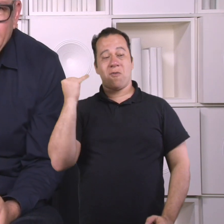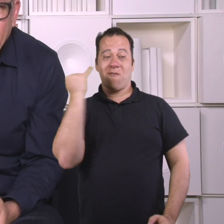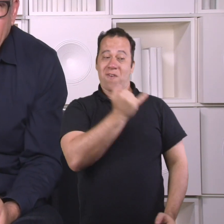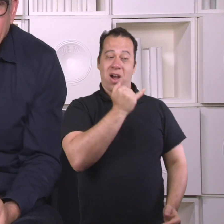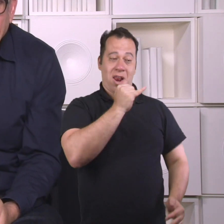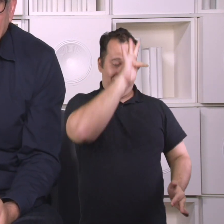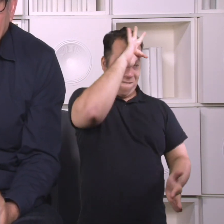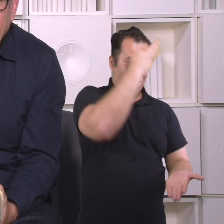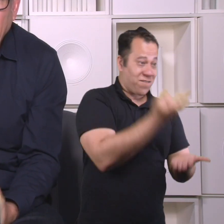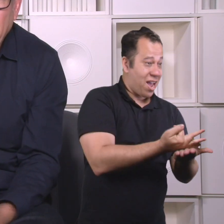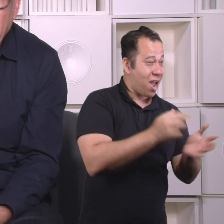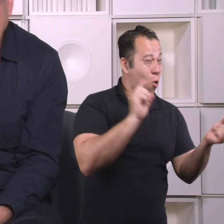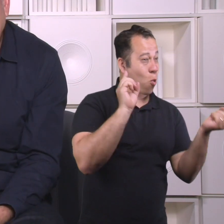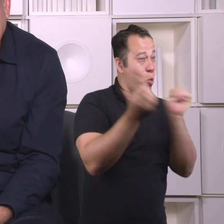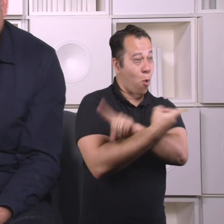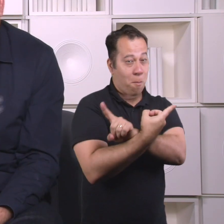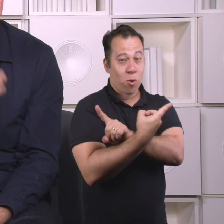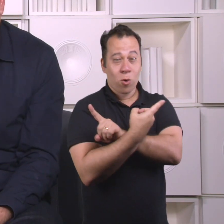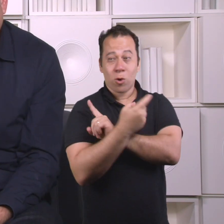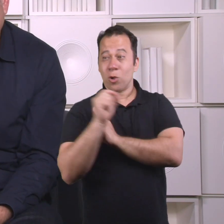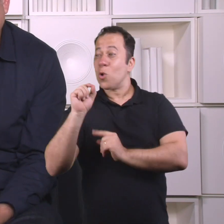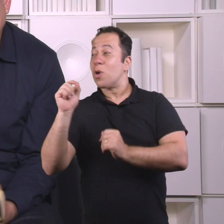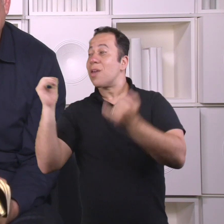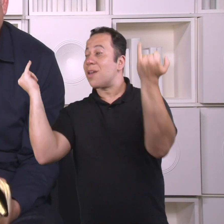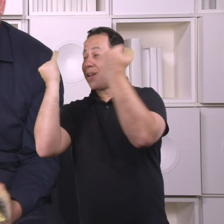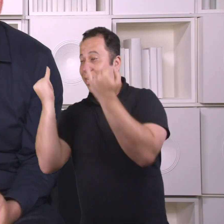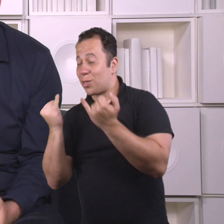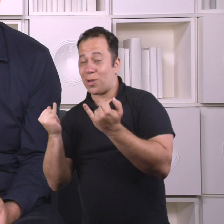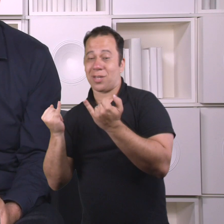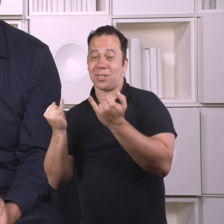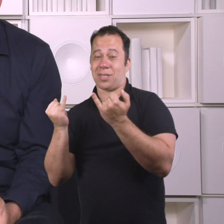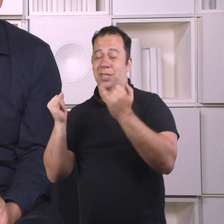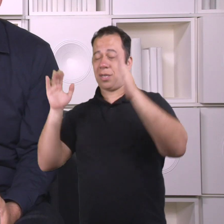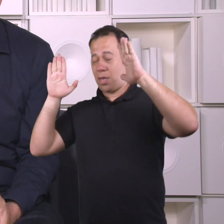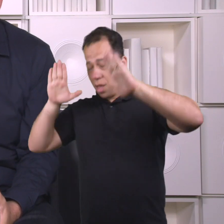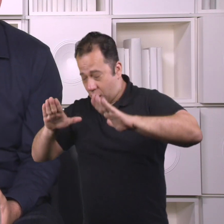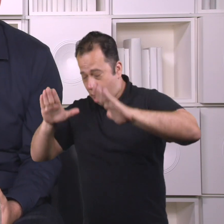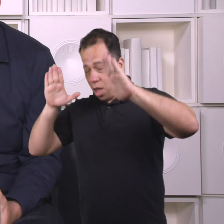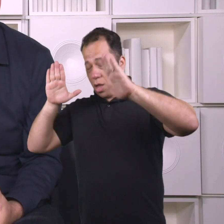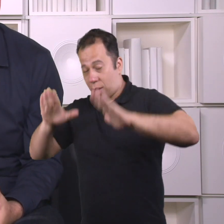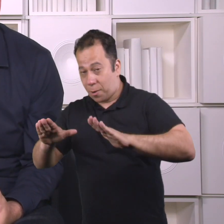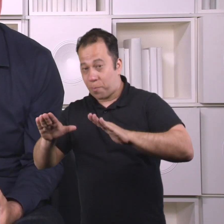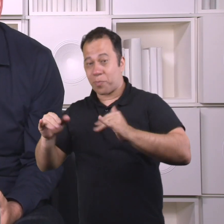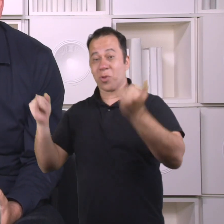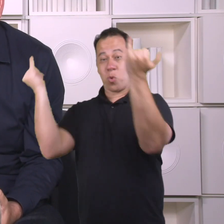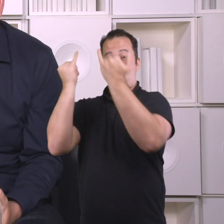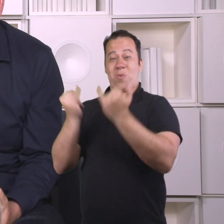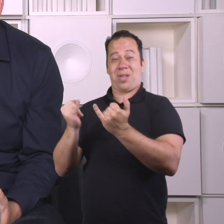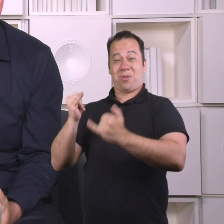idolatria. E que o maior ídolo do presente tempo é o dinheiro.